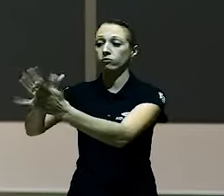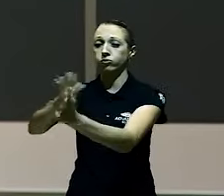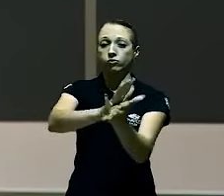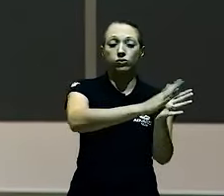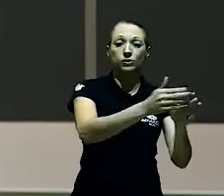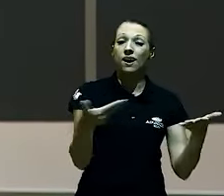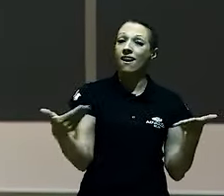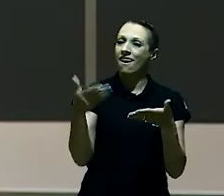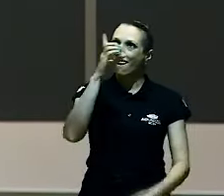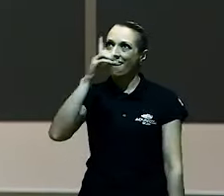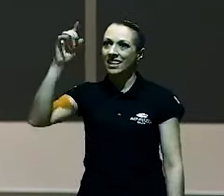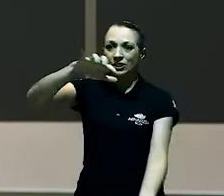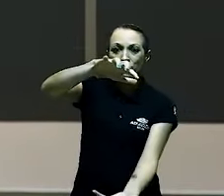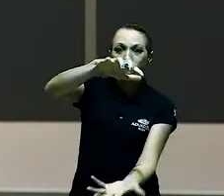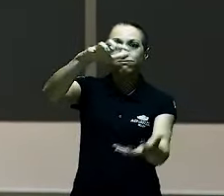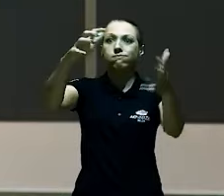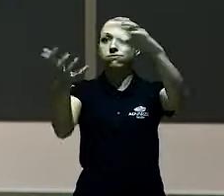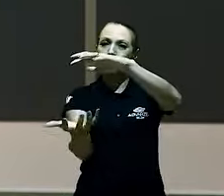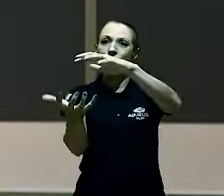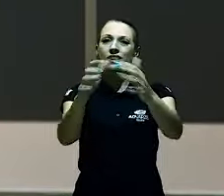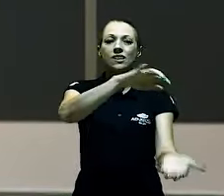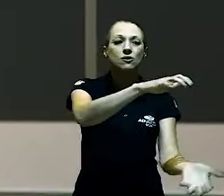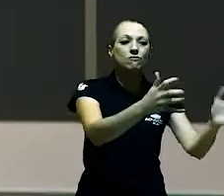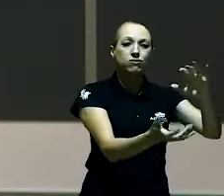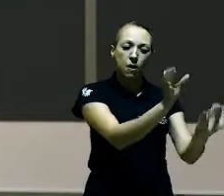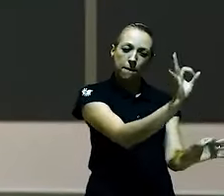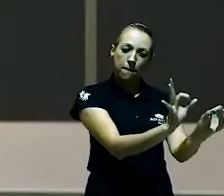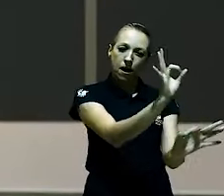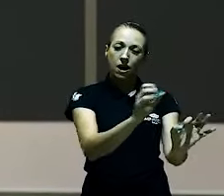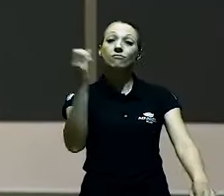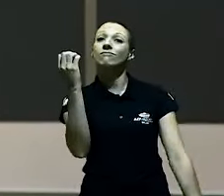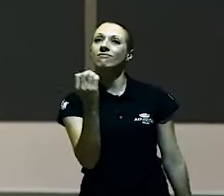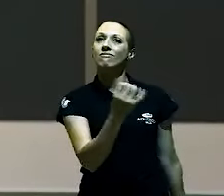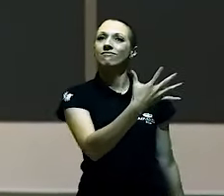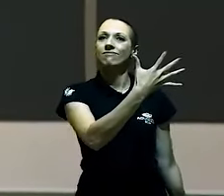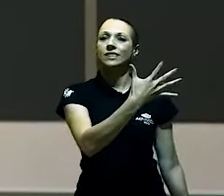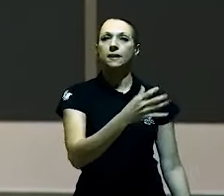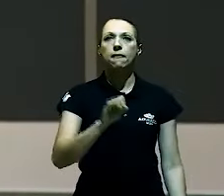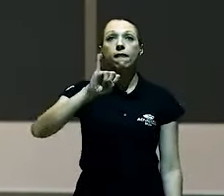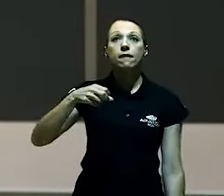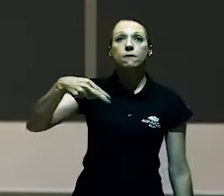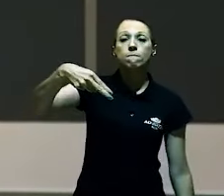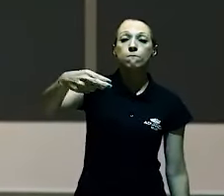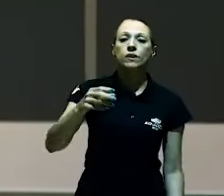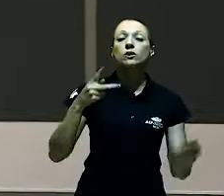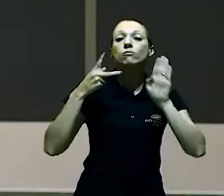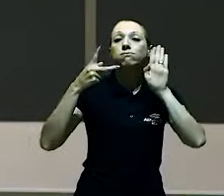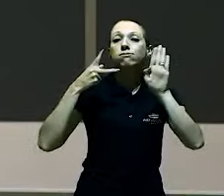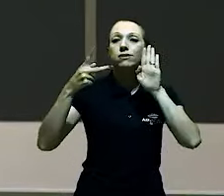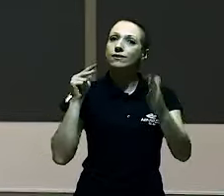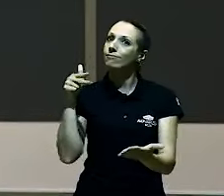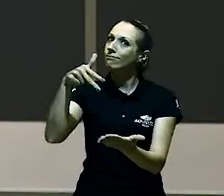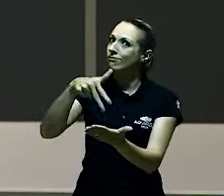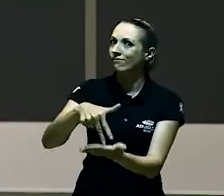profeta Jonas. De forma que Jonas era um profeta de ministério consolidado. Jonas era um profeta com credibilidade, por isso eu